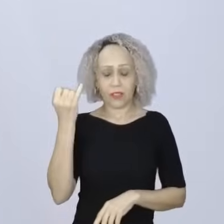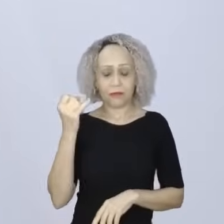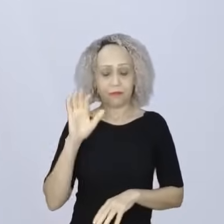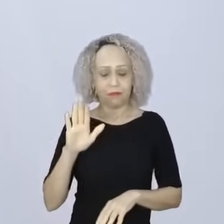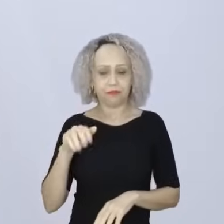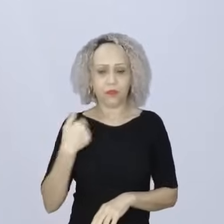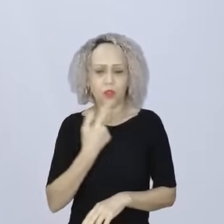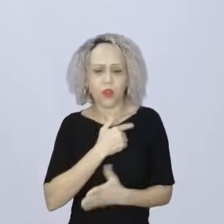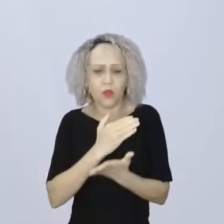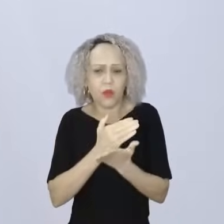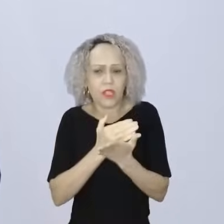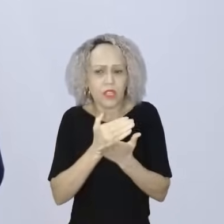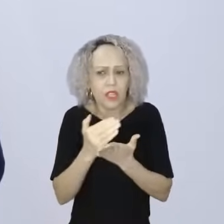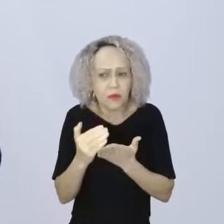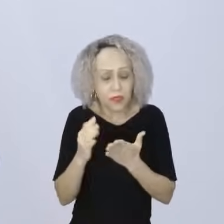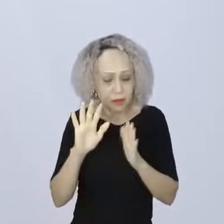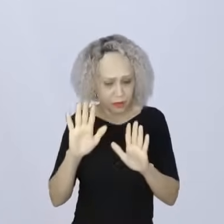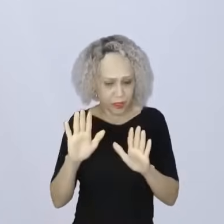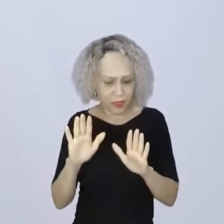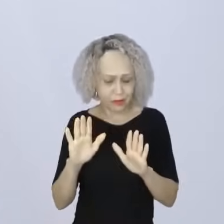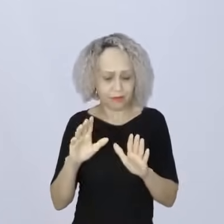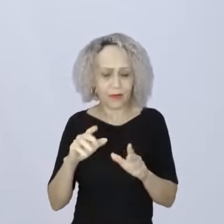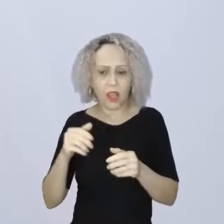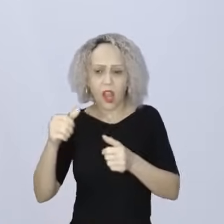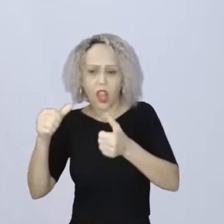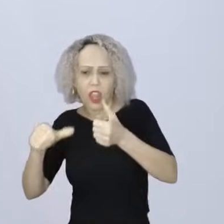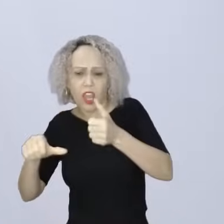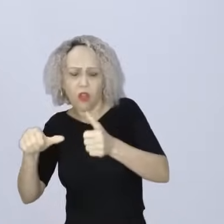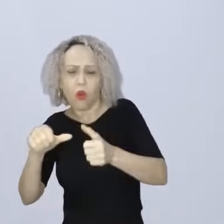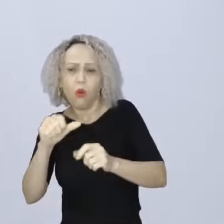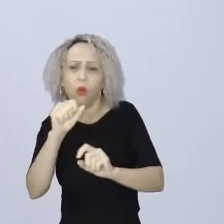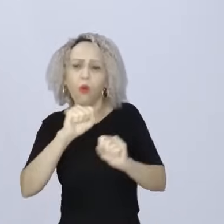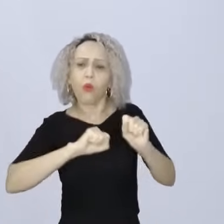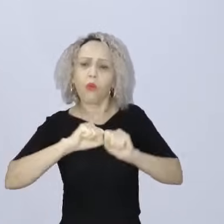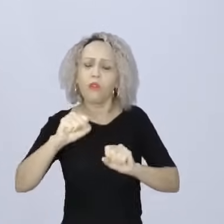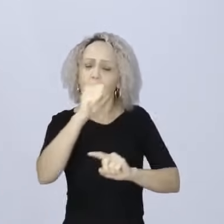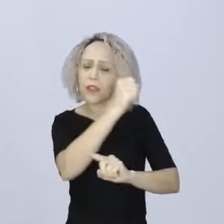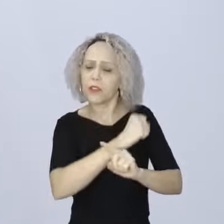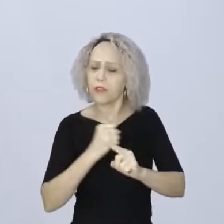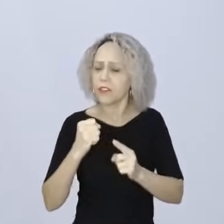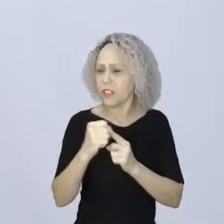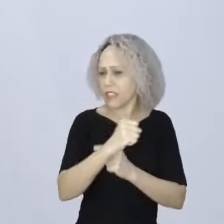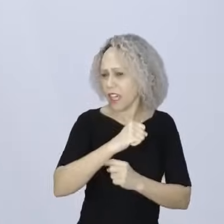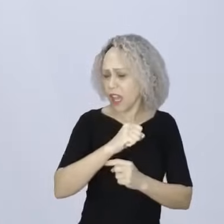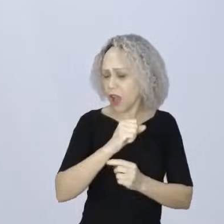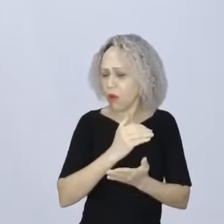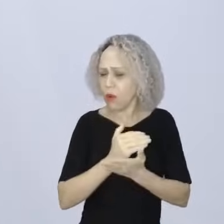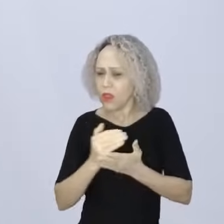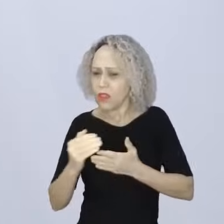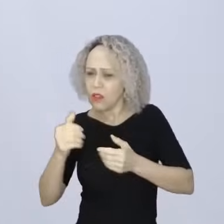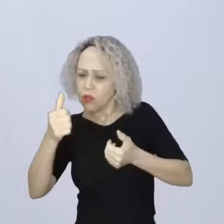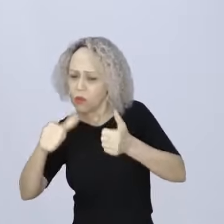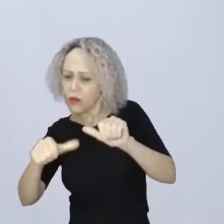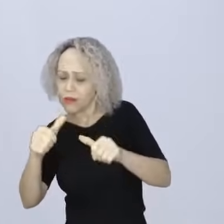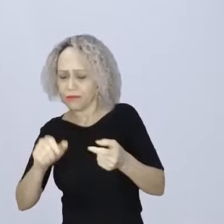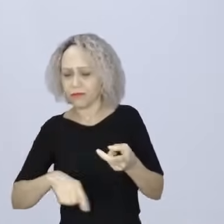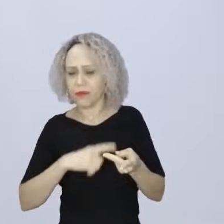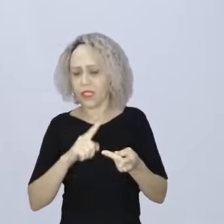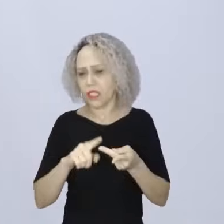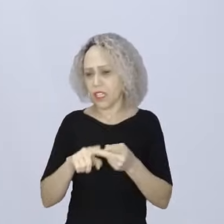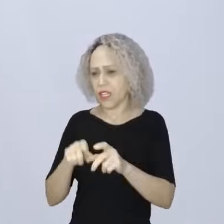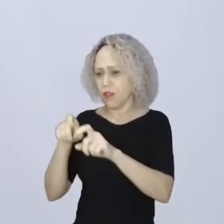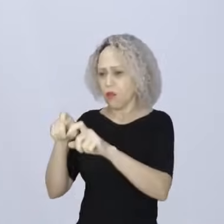obviamente, na avaliação ia ter uma participação muito forte dos movimentos sociais organizados, e teve, mas também teve participação do agronegócio, do